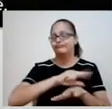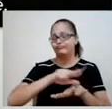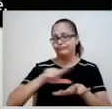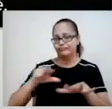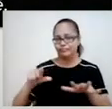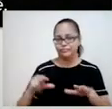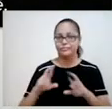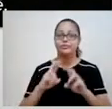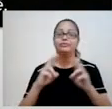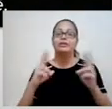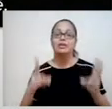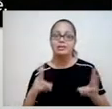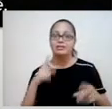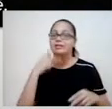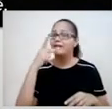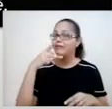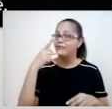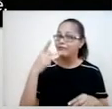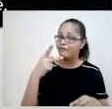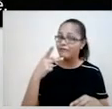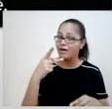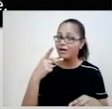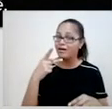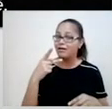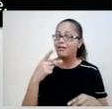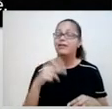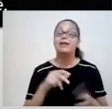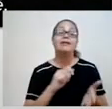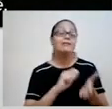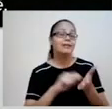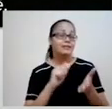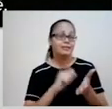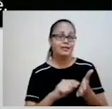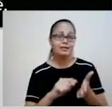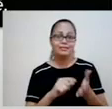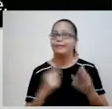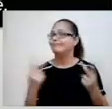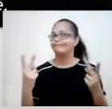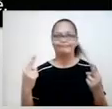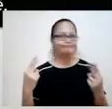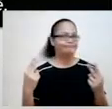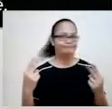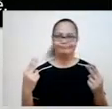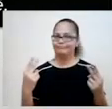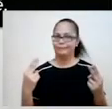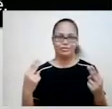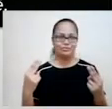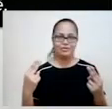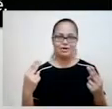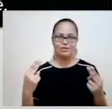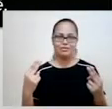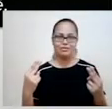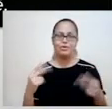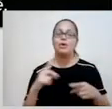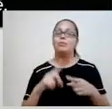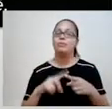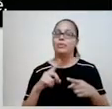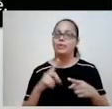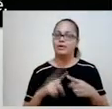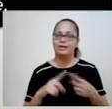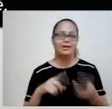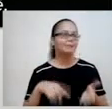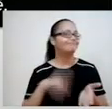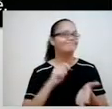da fala com a escrita. Então elas não são iguais. Não é verdade. Nós não escrevemos do jeito que